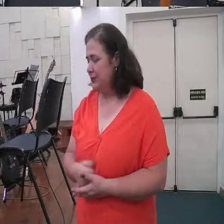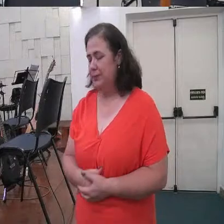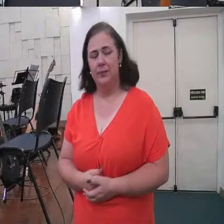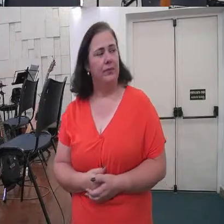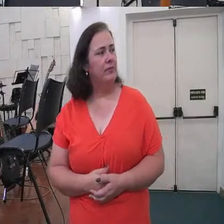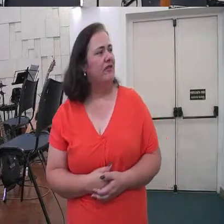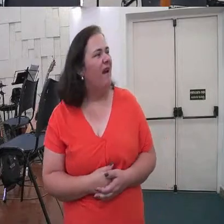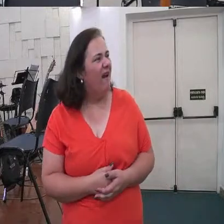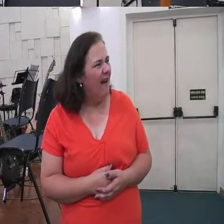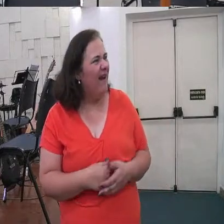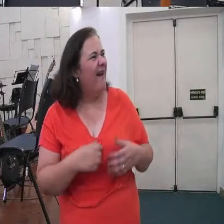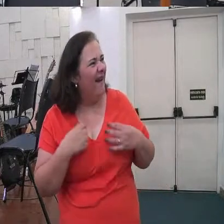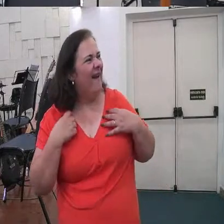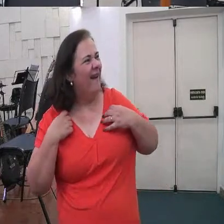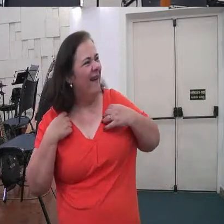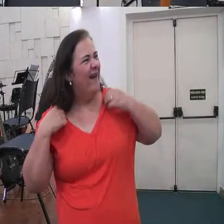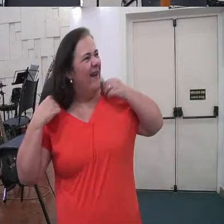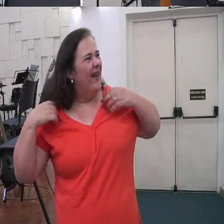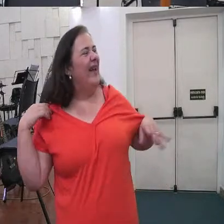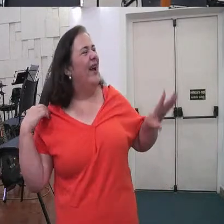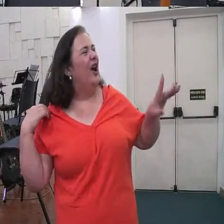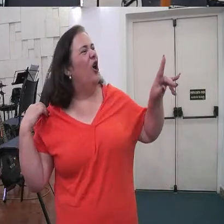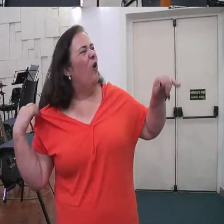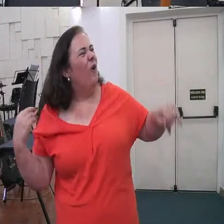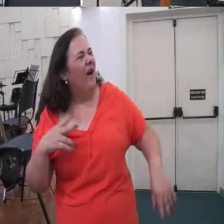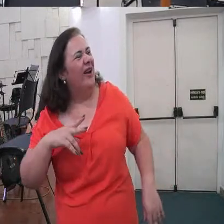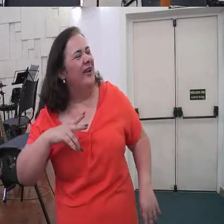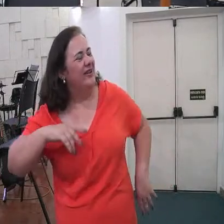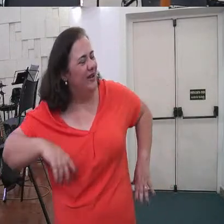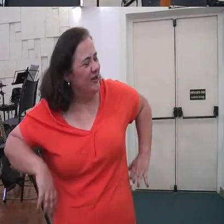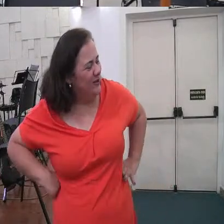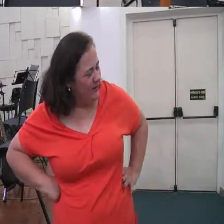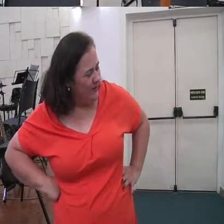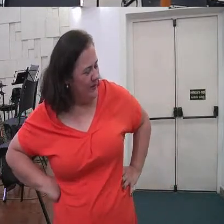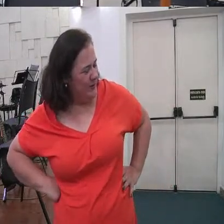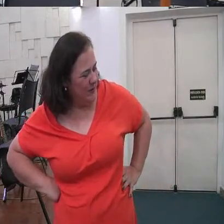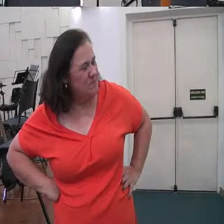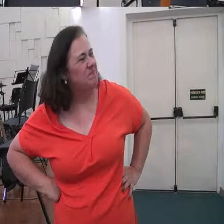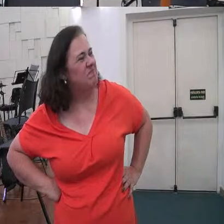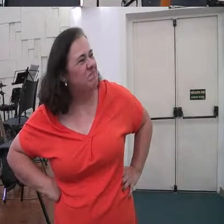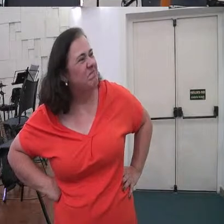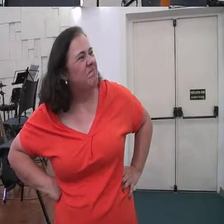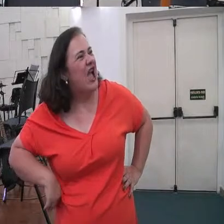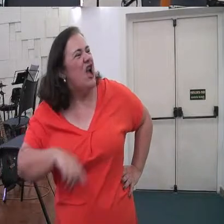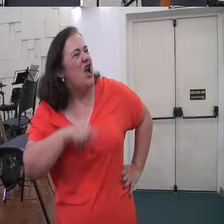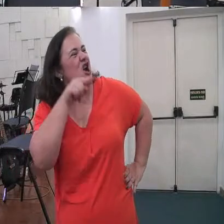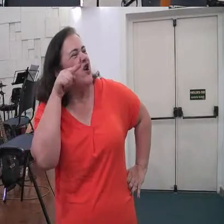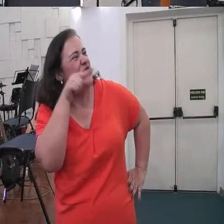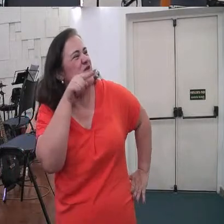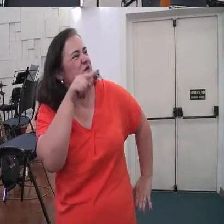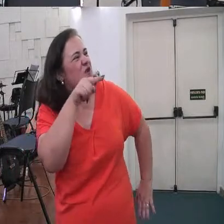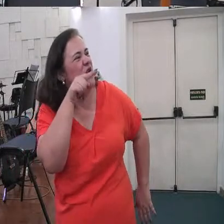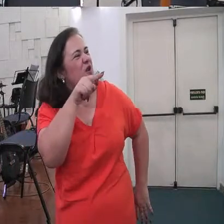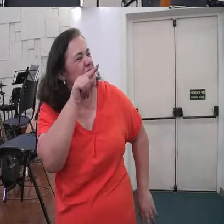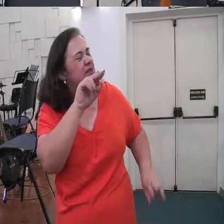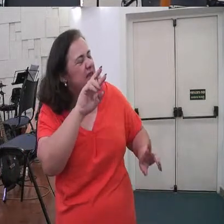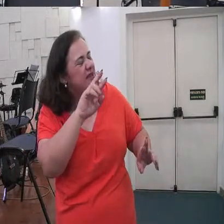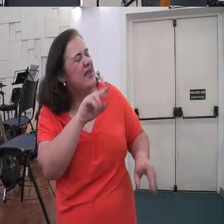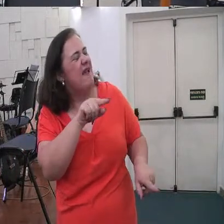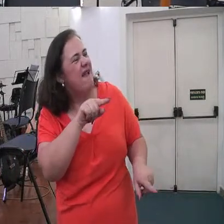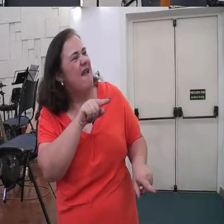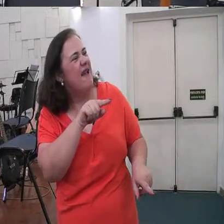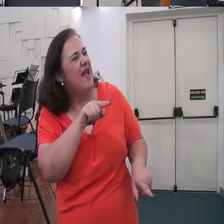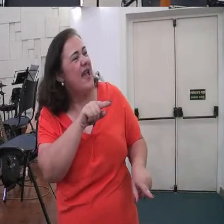bêbado, disse assim, olha só, você foi o responsável pela